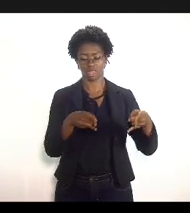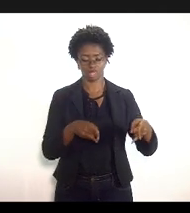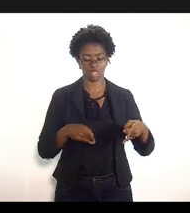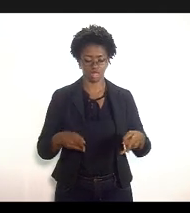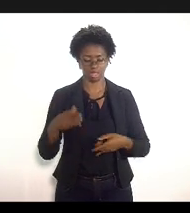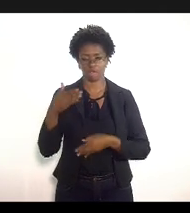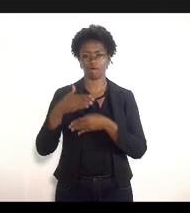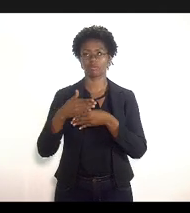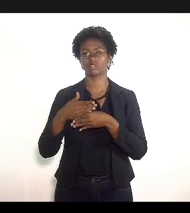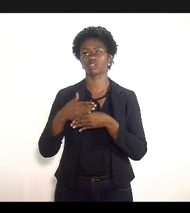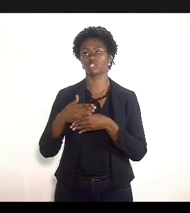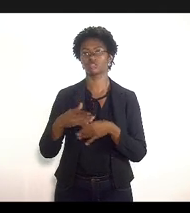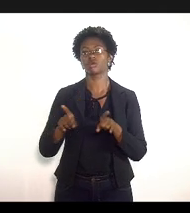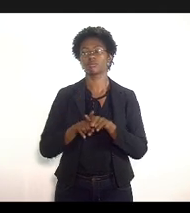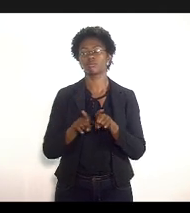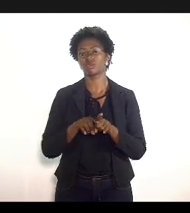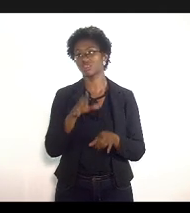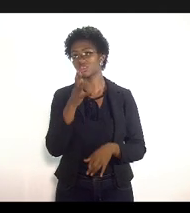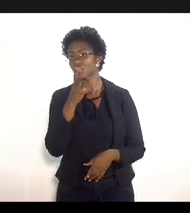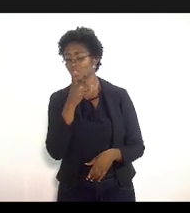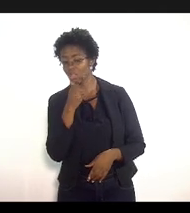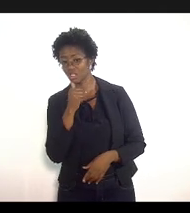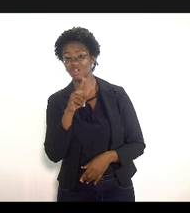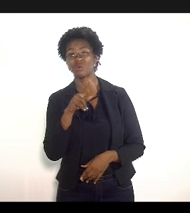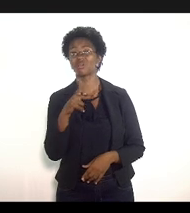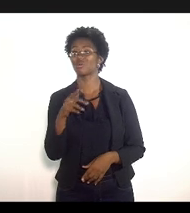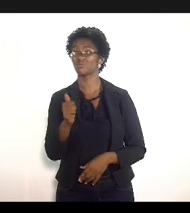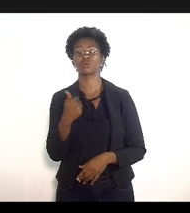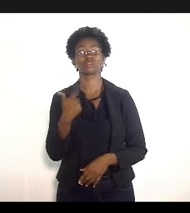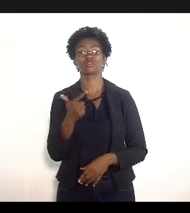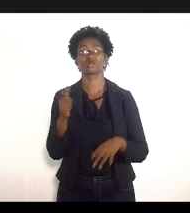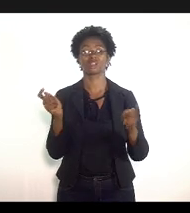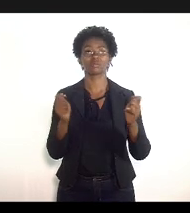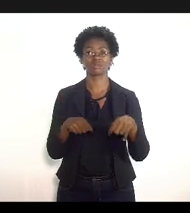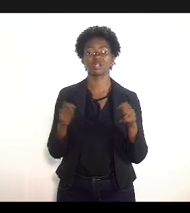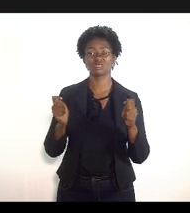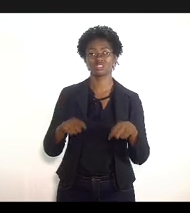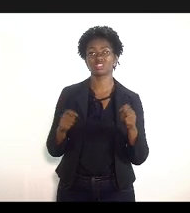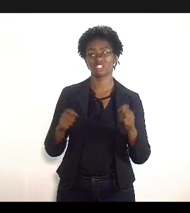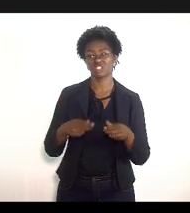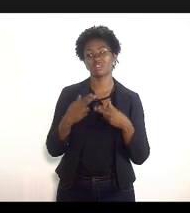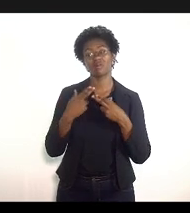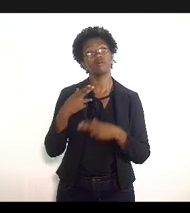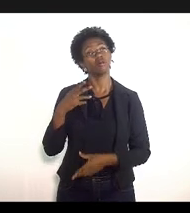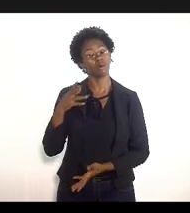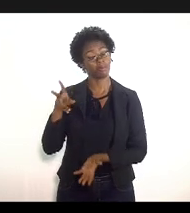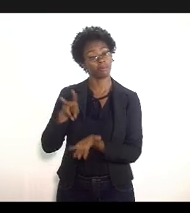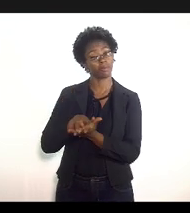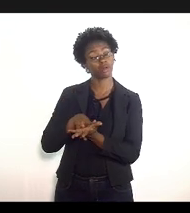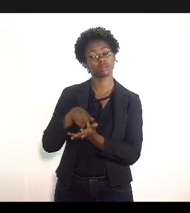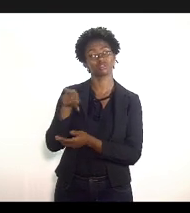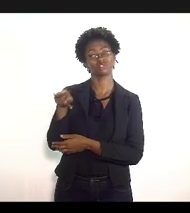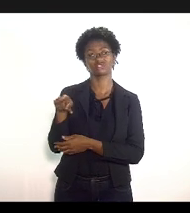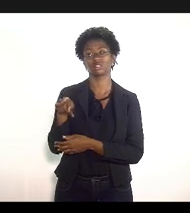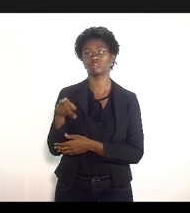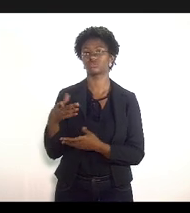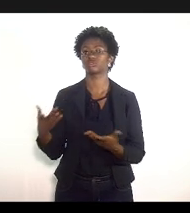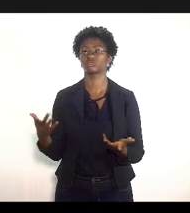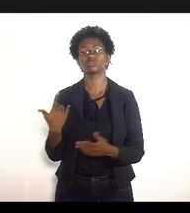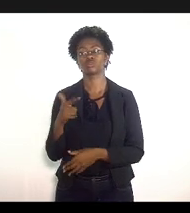ver com a demora. As UPAs não têm competência nem capacidade de suporte a paciente. Ele não